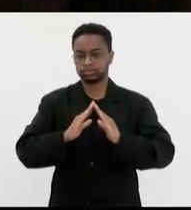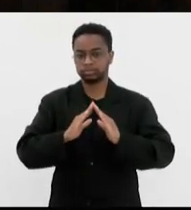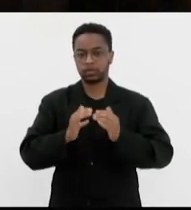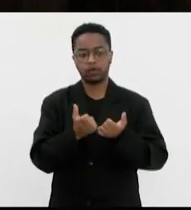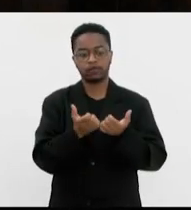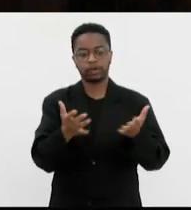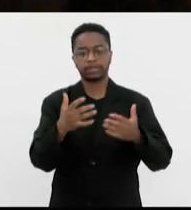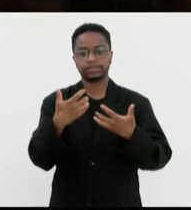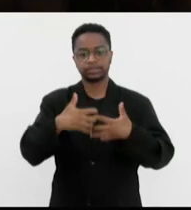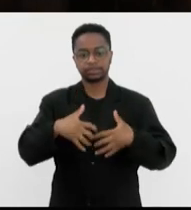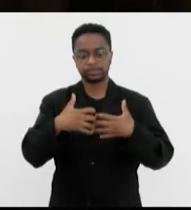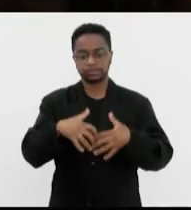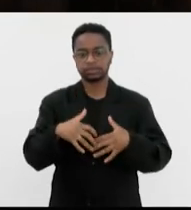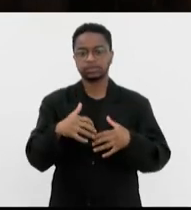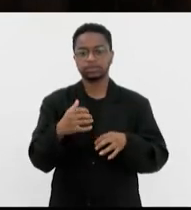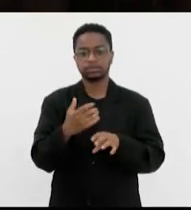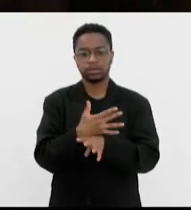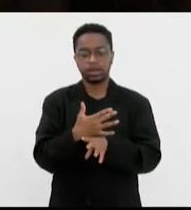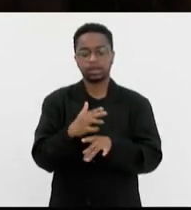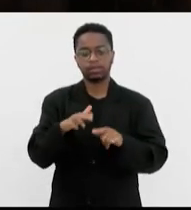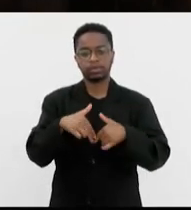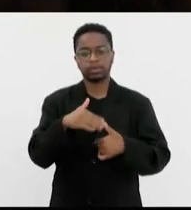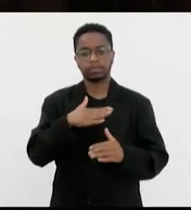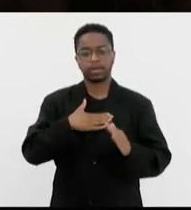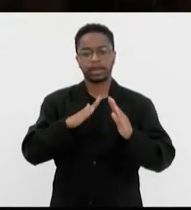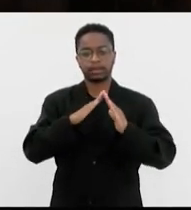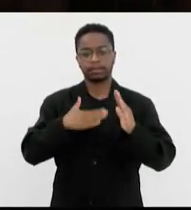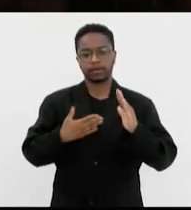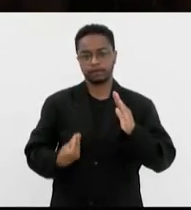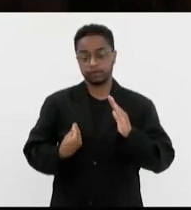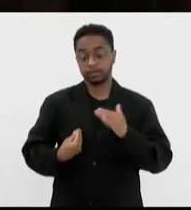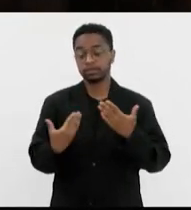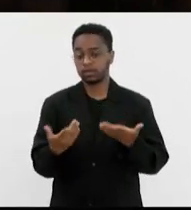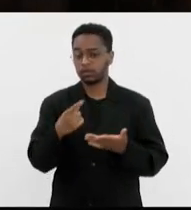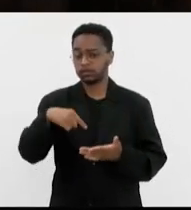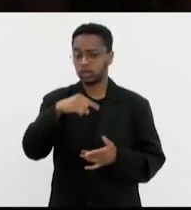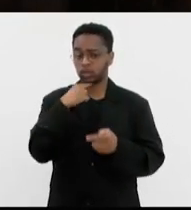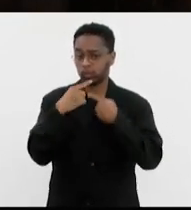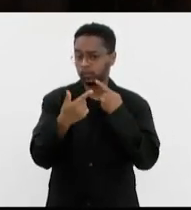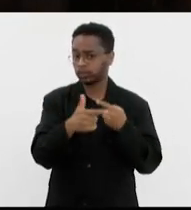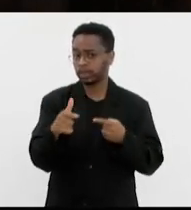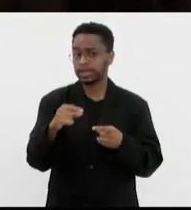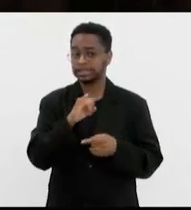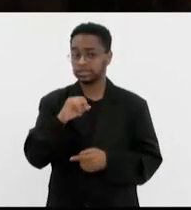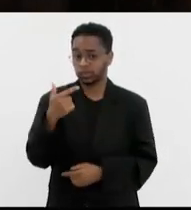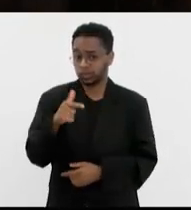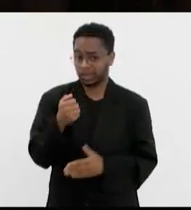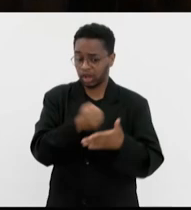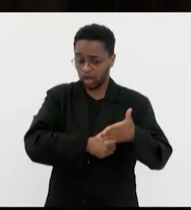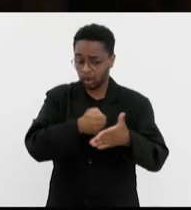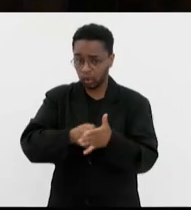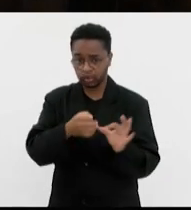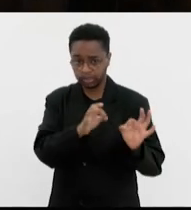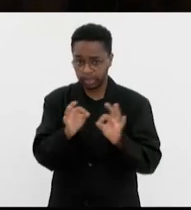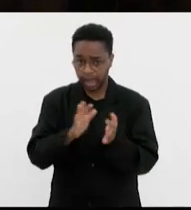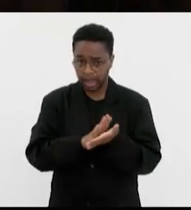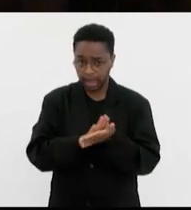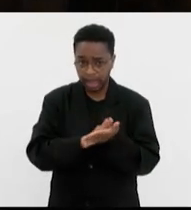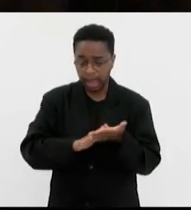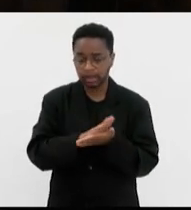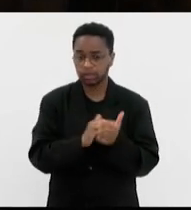nossa cidade por meio do Minha Casa Minha Vida. Não tenho dúvida que se não fosse a nossa audiência pública, uma luta do nosso mandato, o acompanhamento